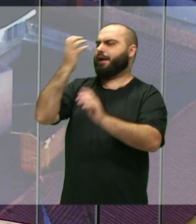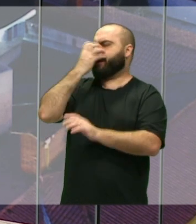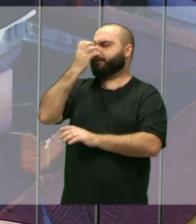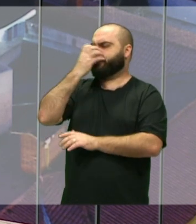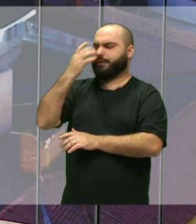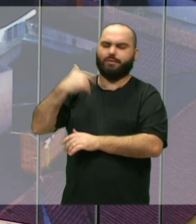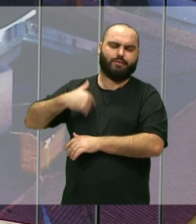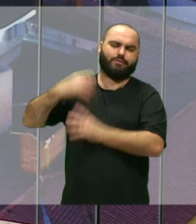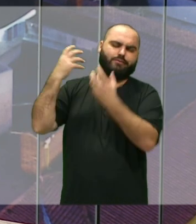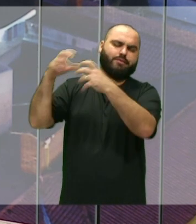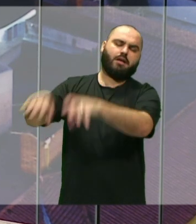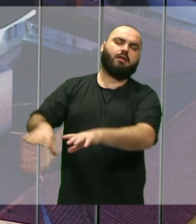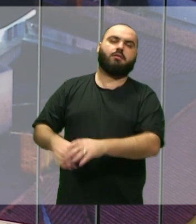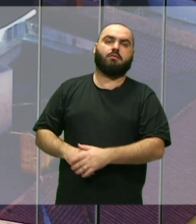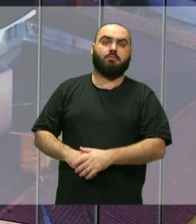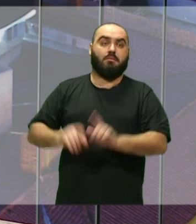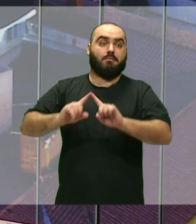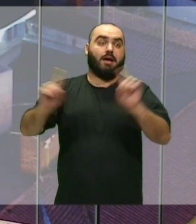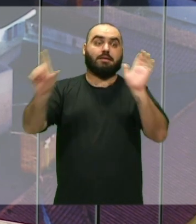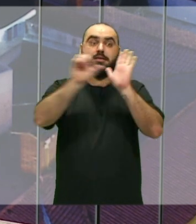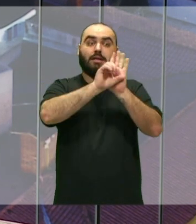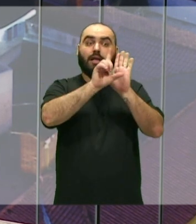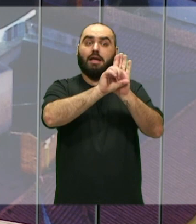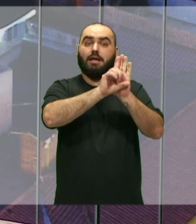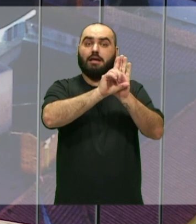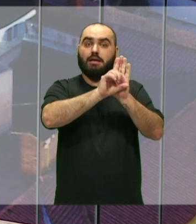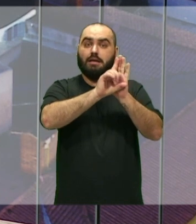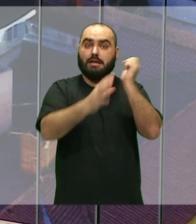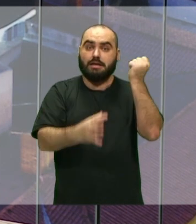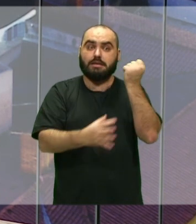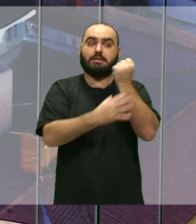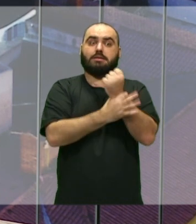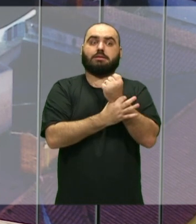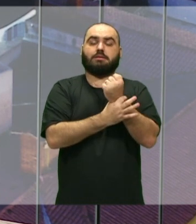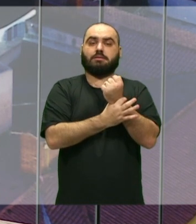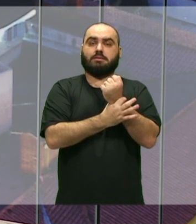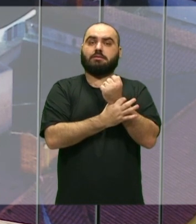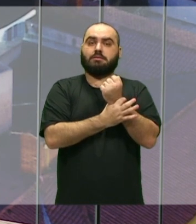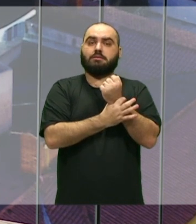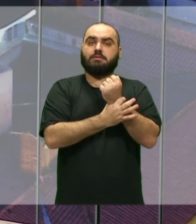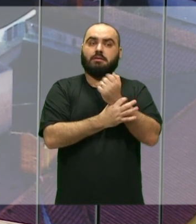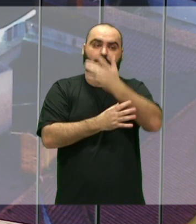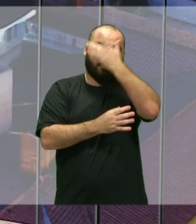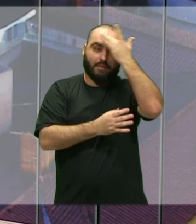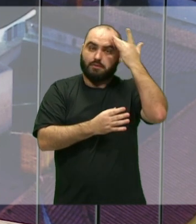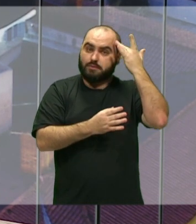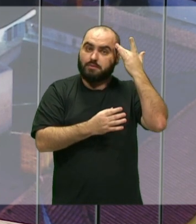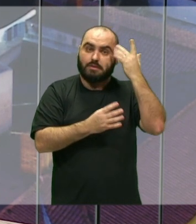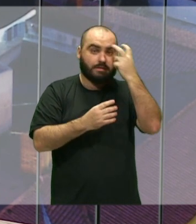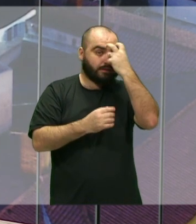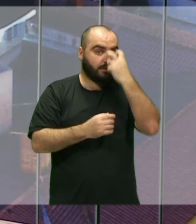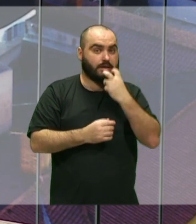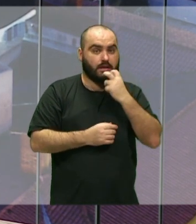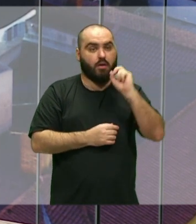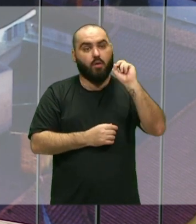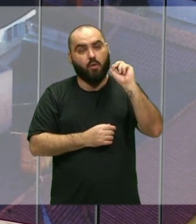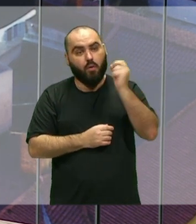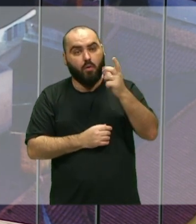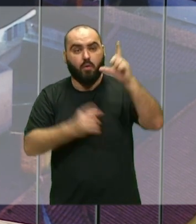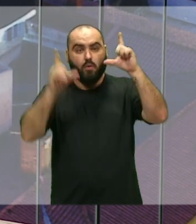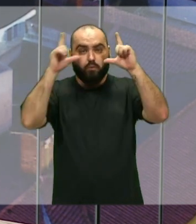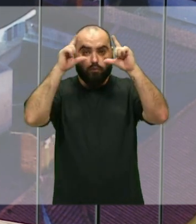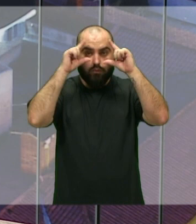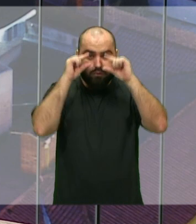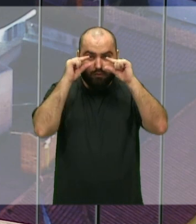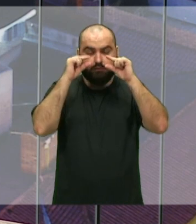lei e o que o cão-guia ele representa na vida do cego, né? Ou da pessoa com deficiência visual, seja ela cega ou baixa visão.